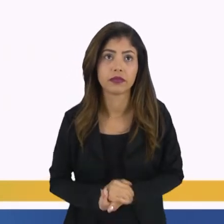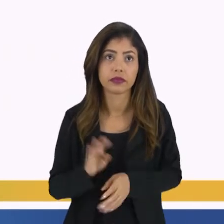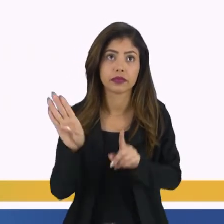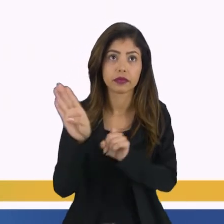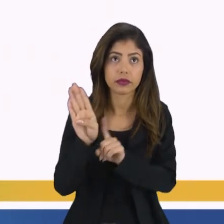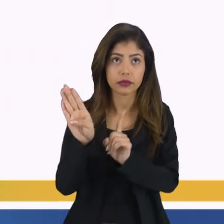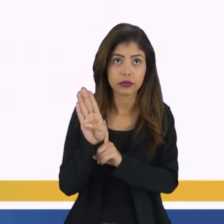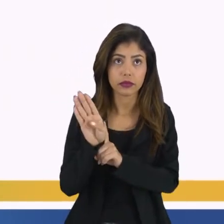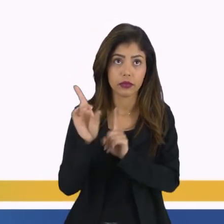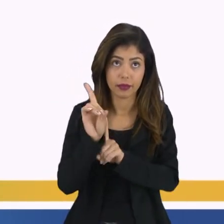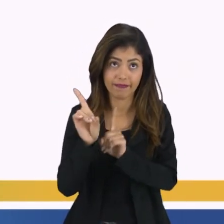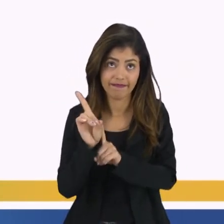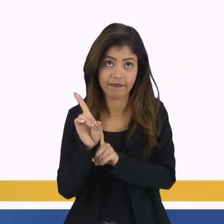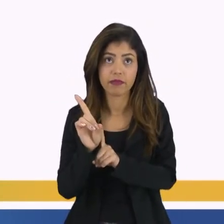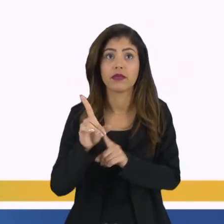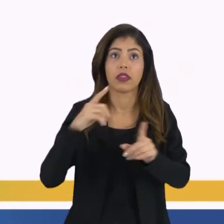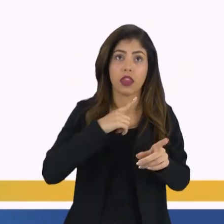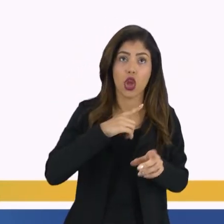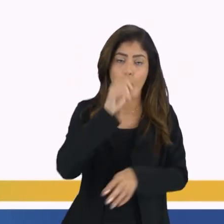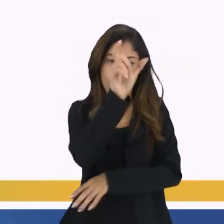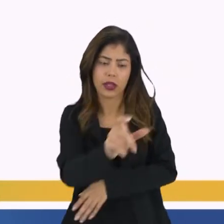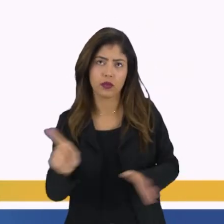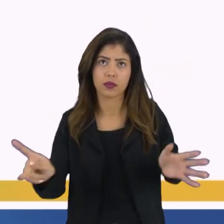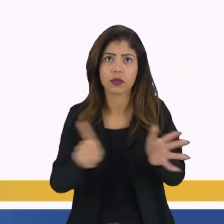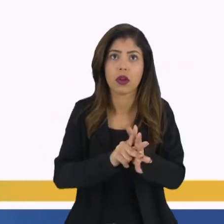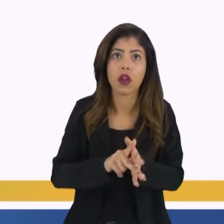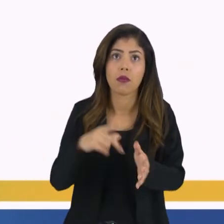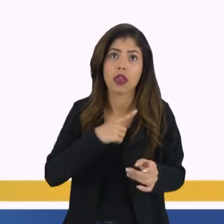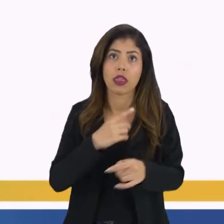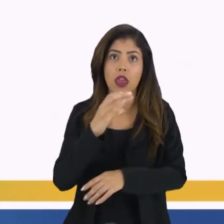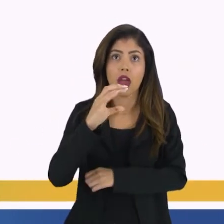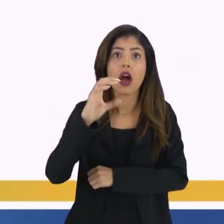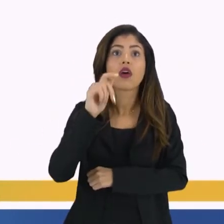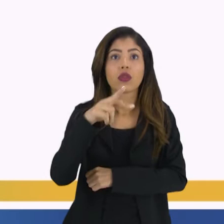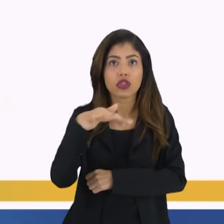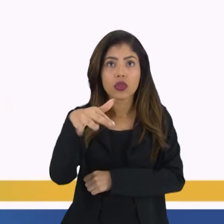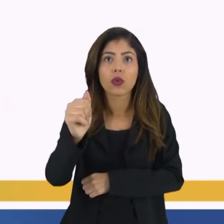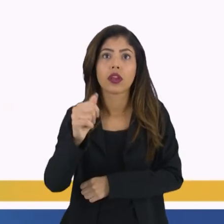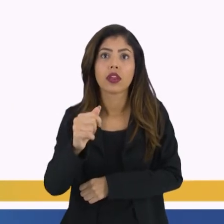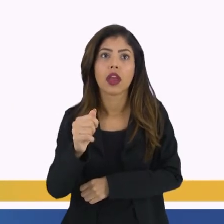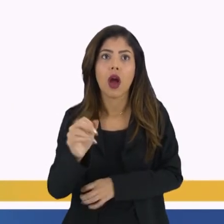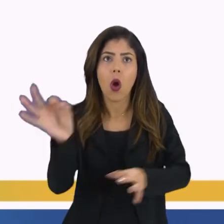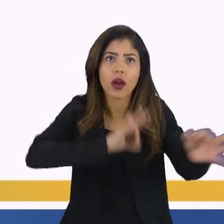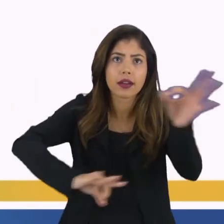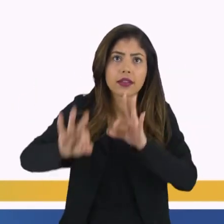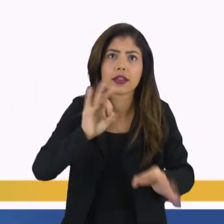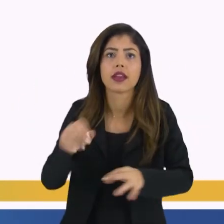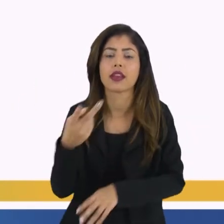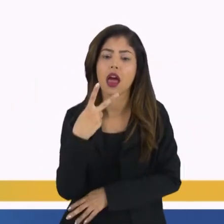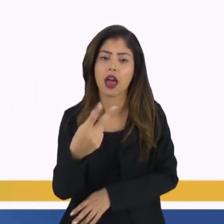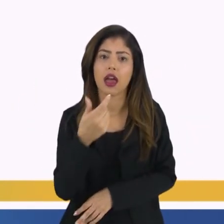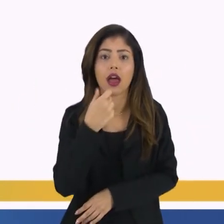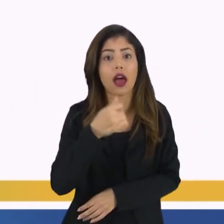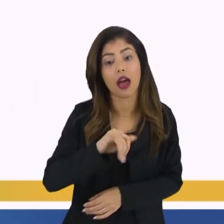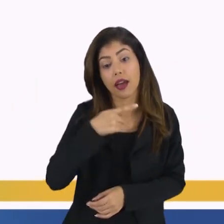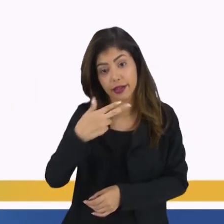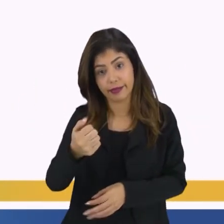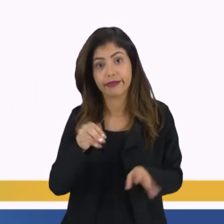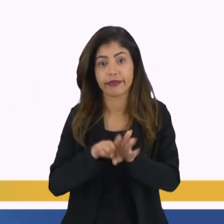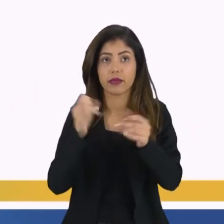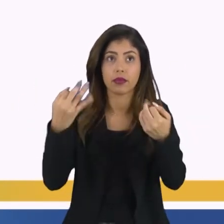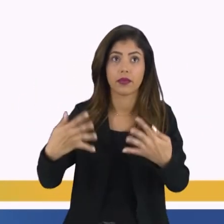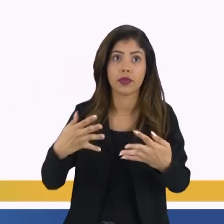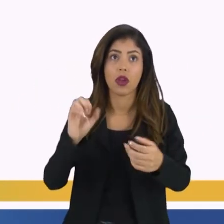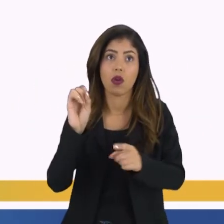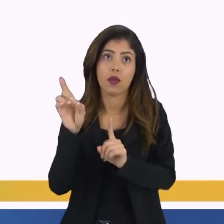padrão próprio, constituindo uma série de divagações sobre a impossibilidade de se organizar a narrativa. Ou na letra E. Revela a